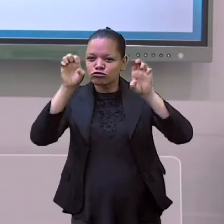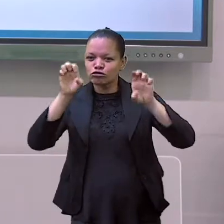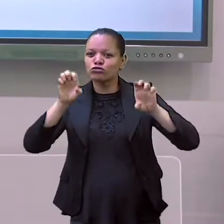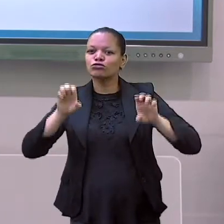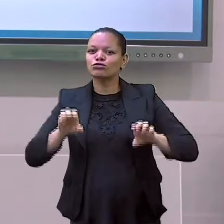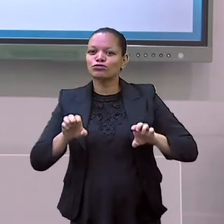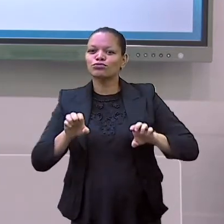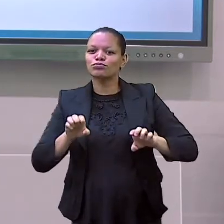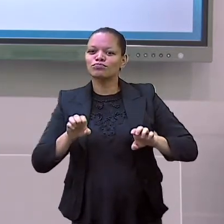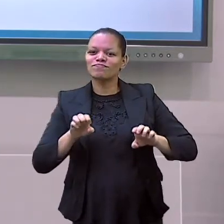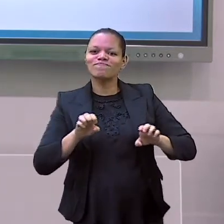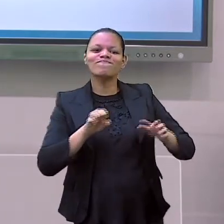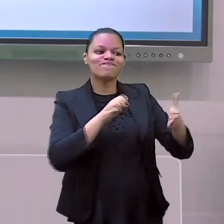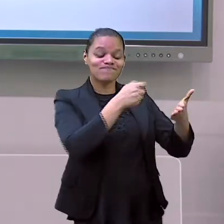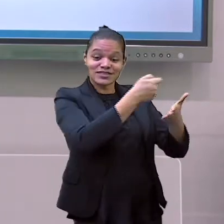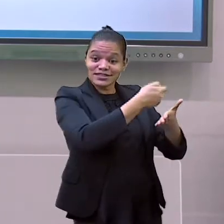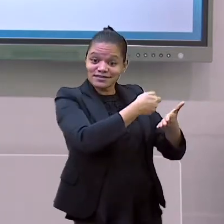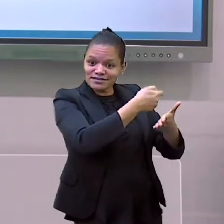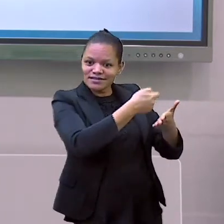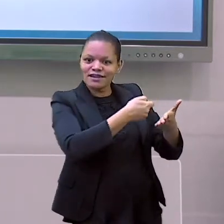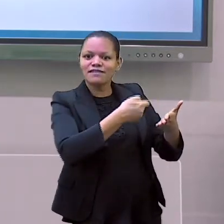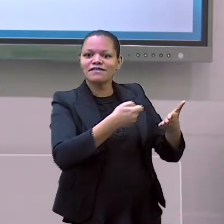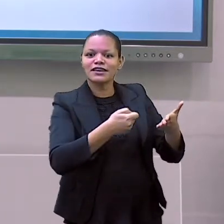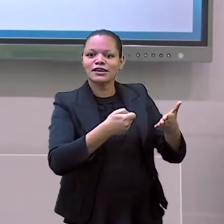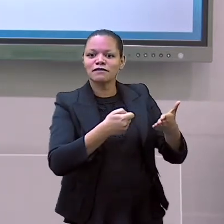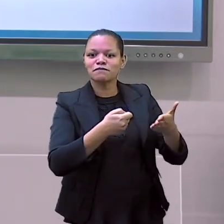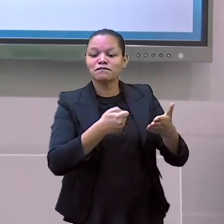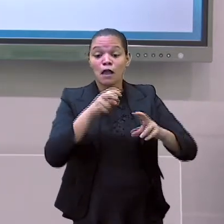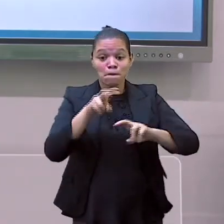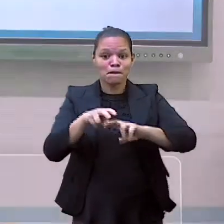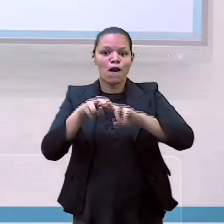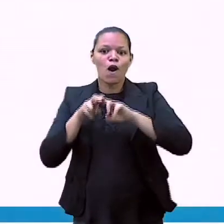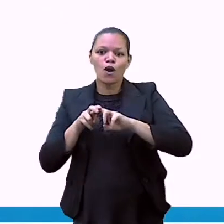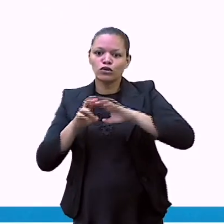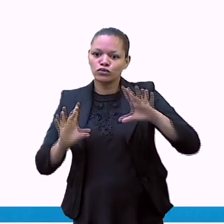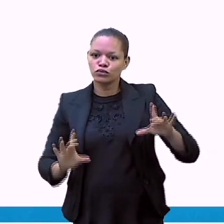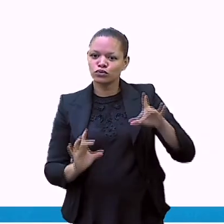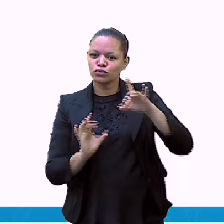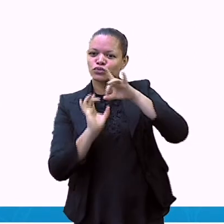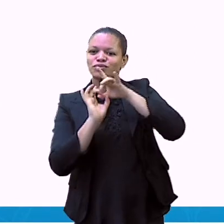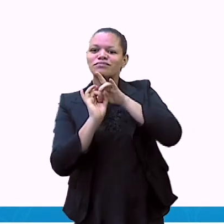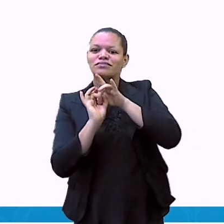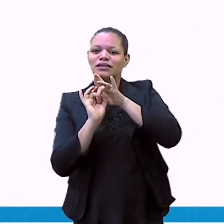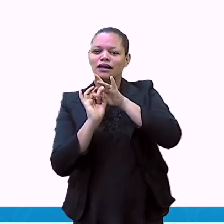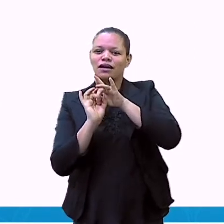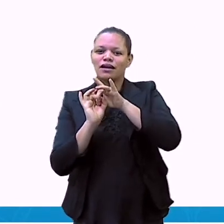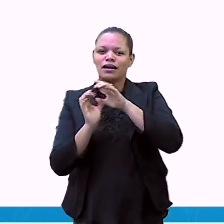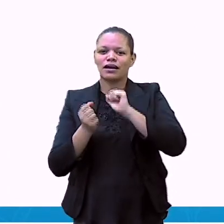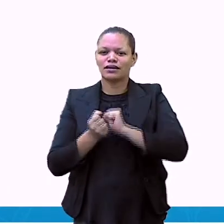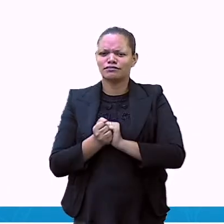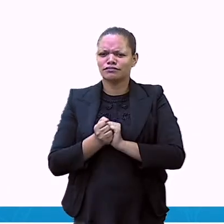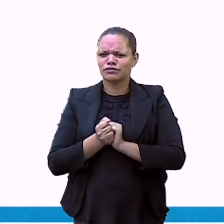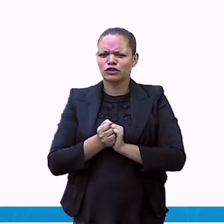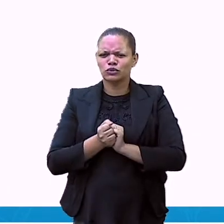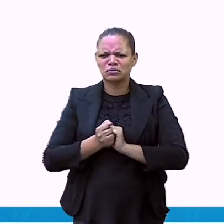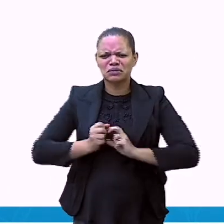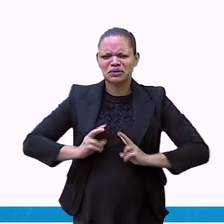quê? Interligados. O poema e a poesia trabalham